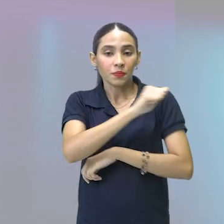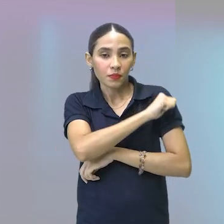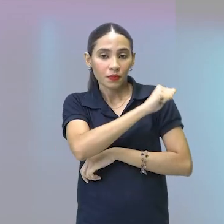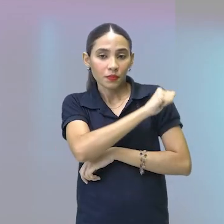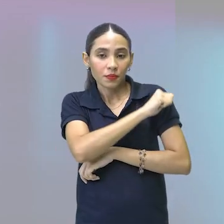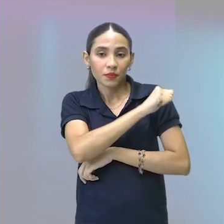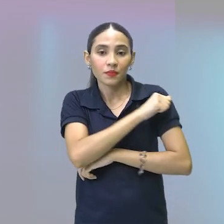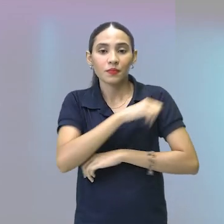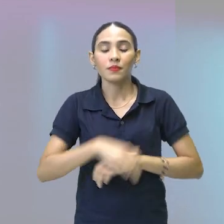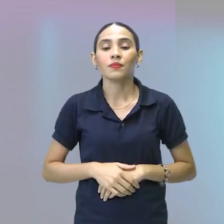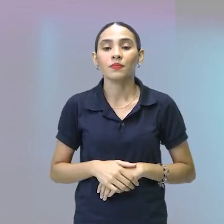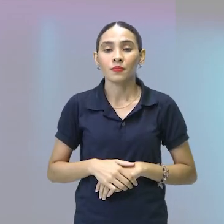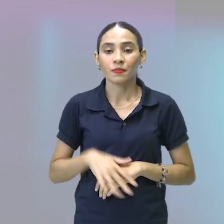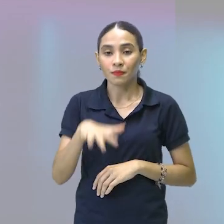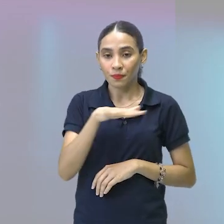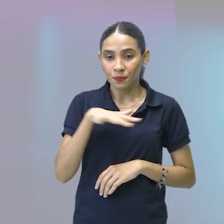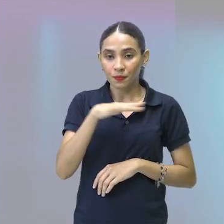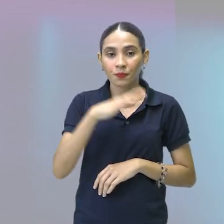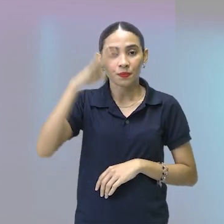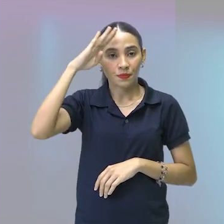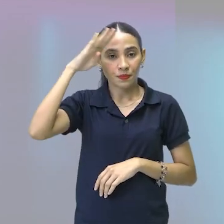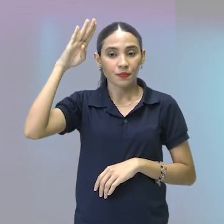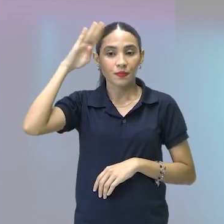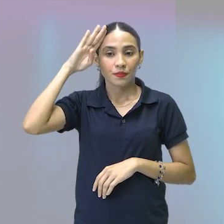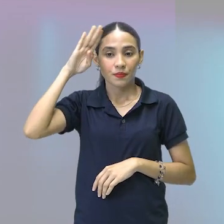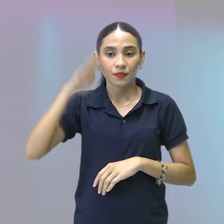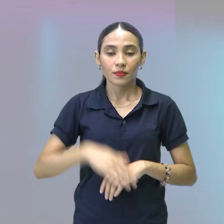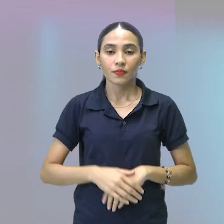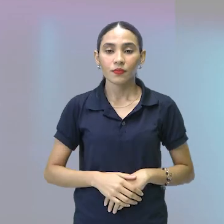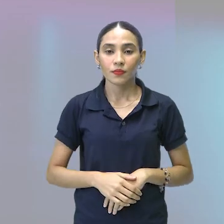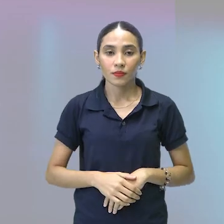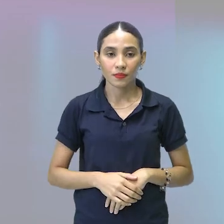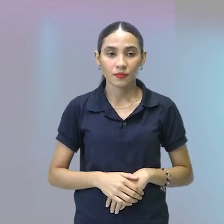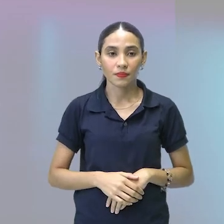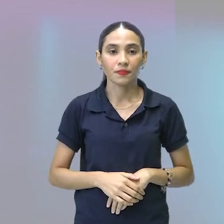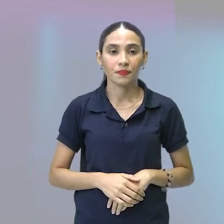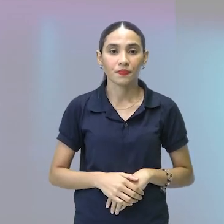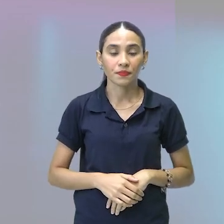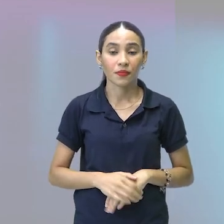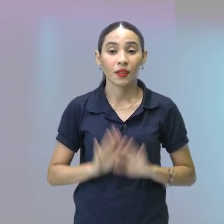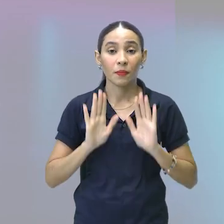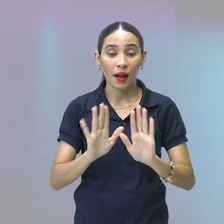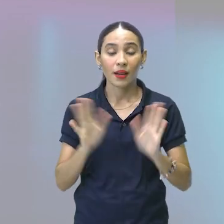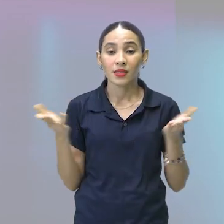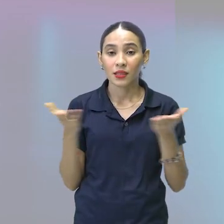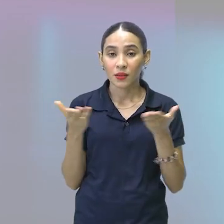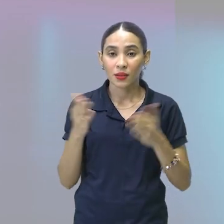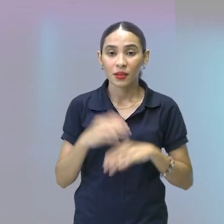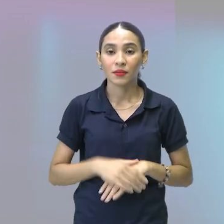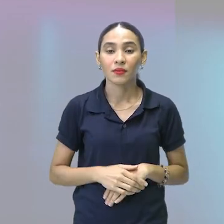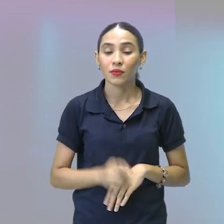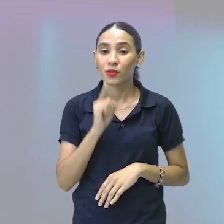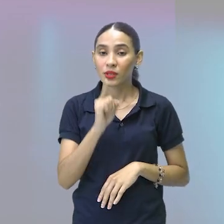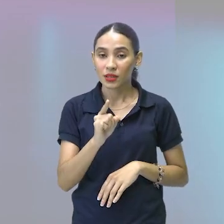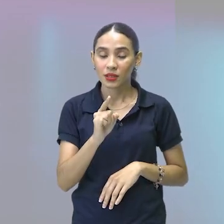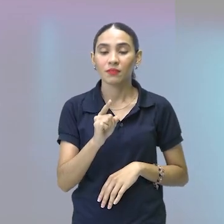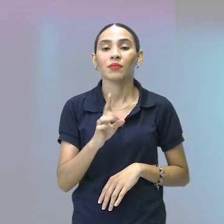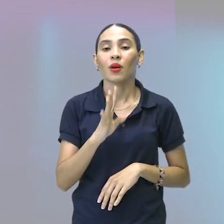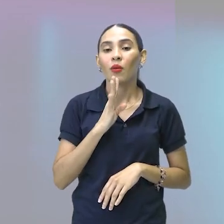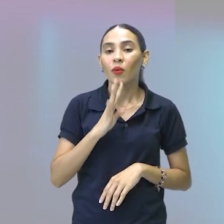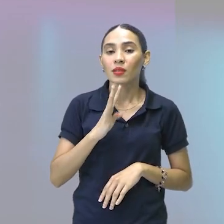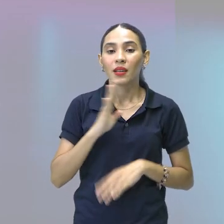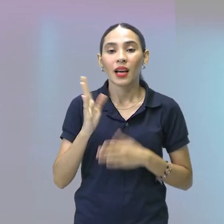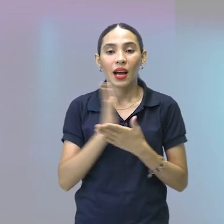materiais aos seus alunos em ambientes acadêmicos. Agora, vocês